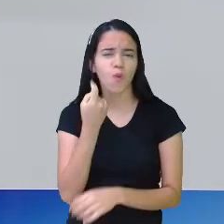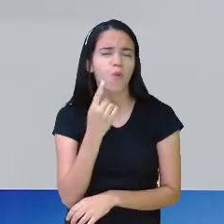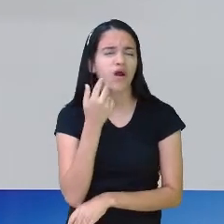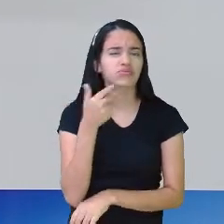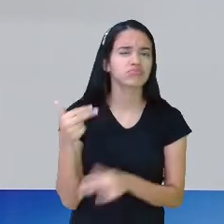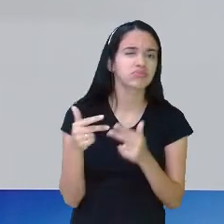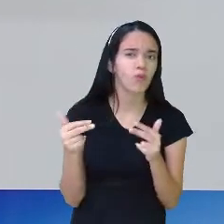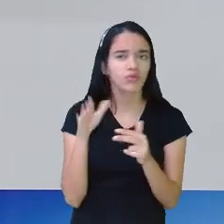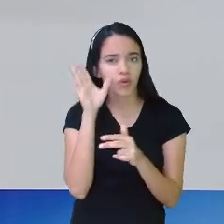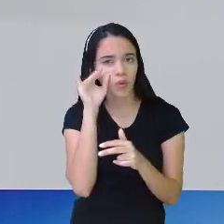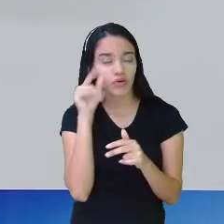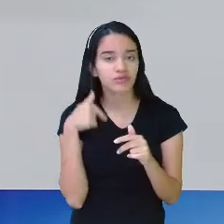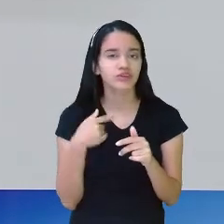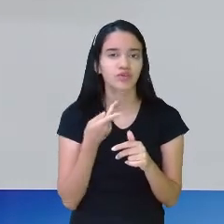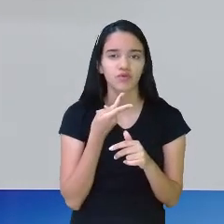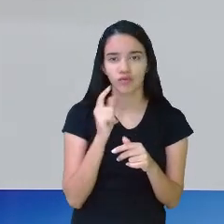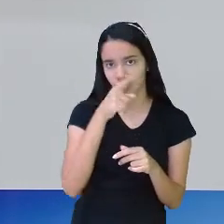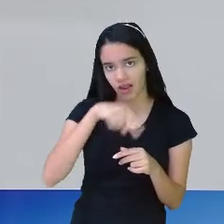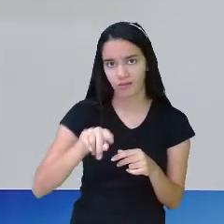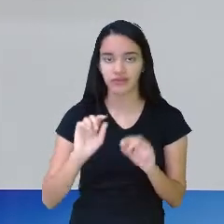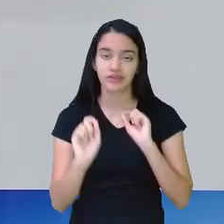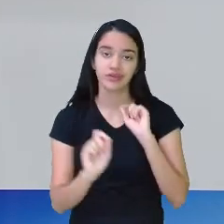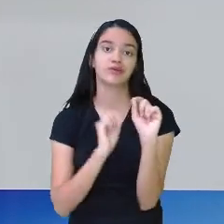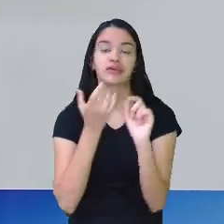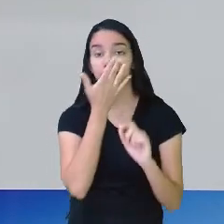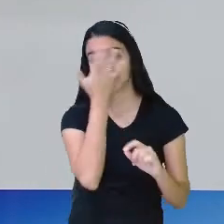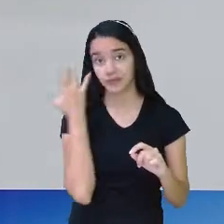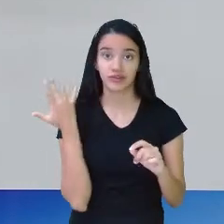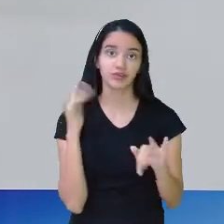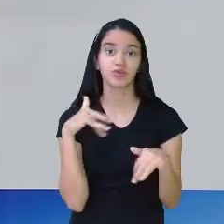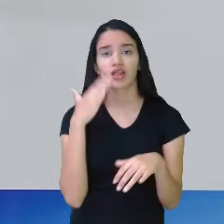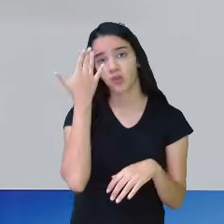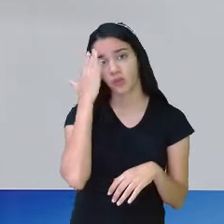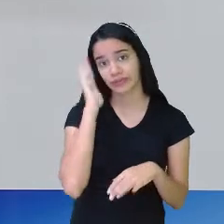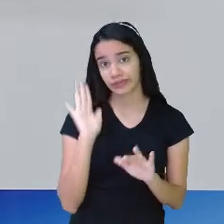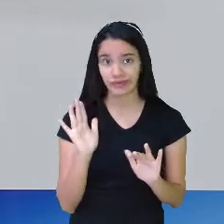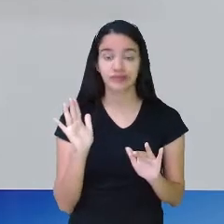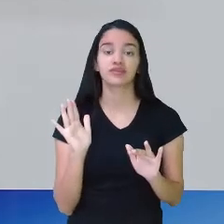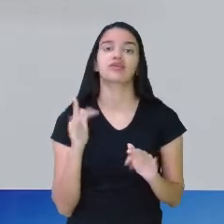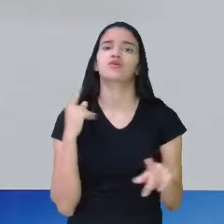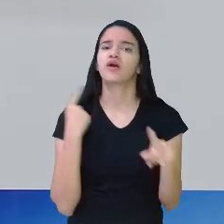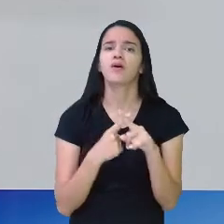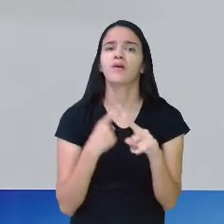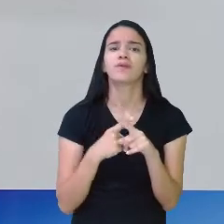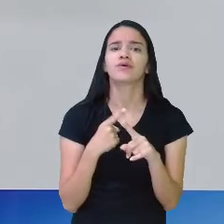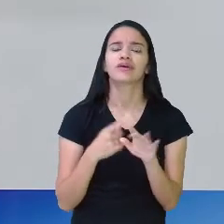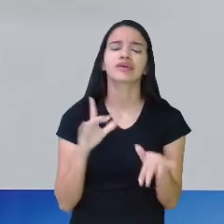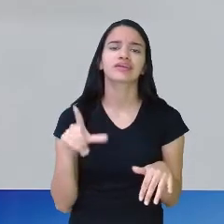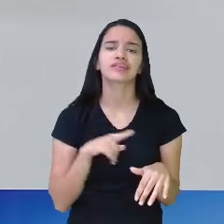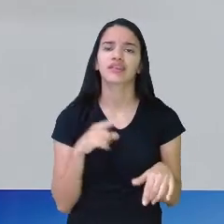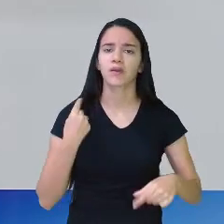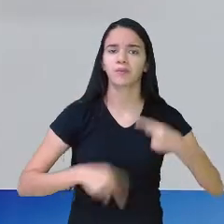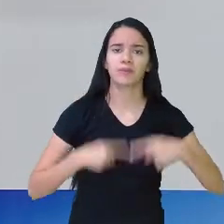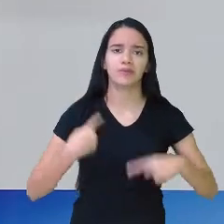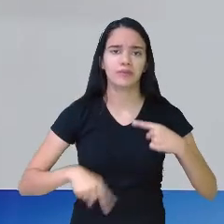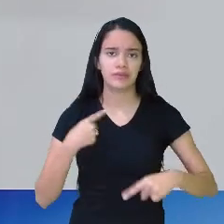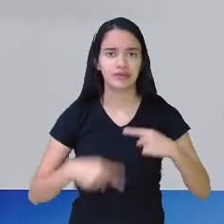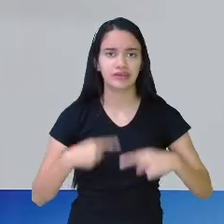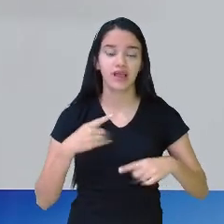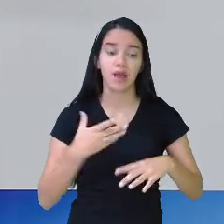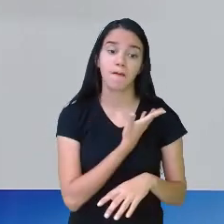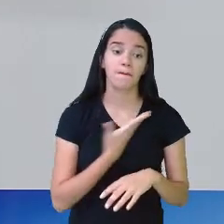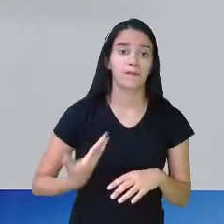uma coisinha assim curiosa que eu vou falar para vocês, porque as pessoas às vezes não entendem o porquê que tem tantas políticas